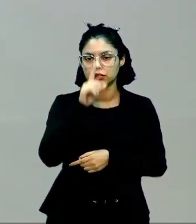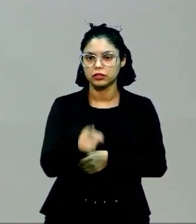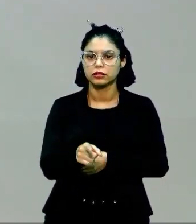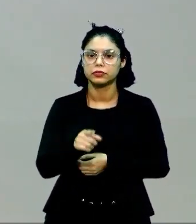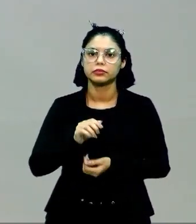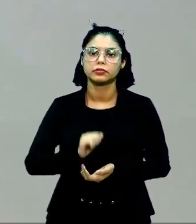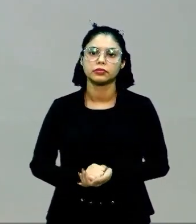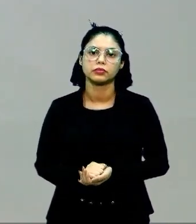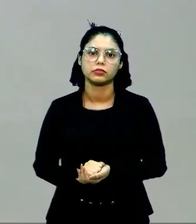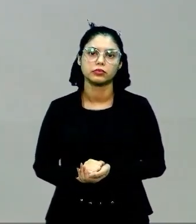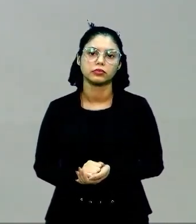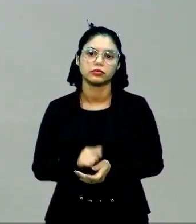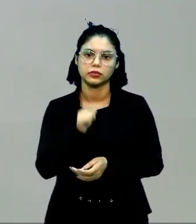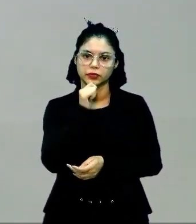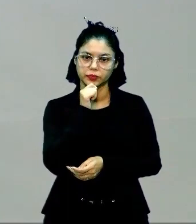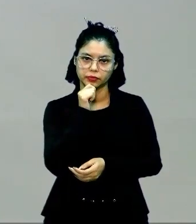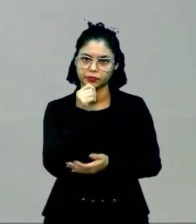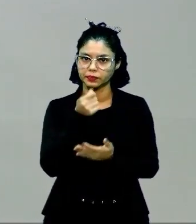ela acaba